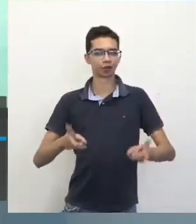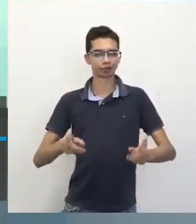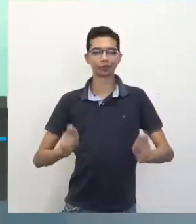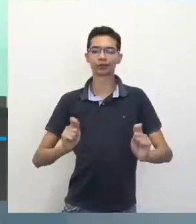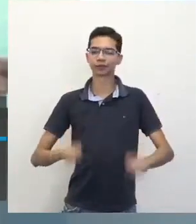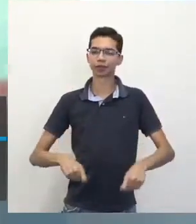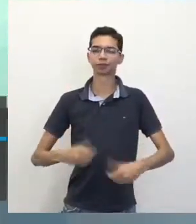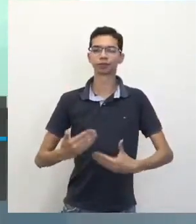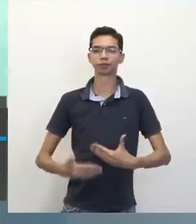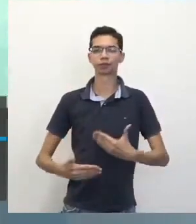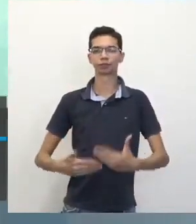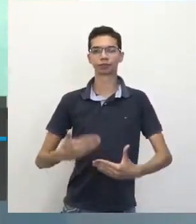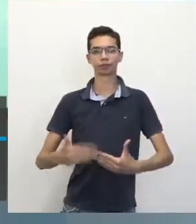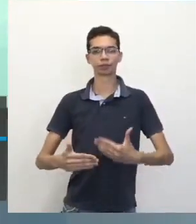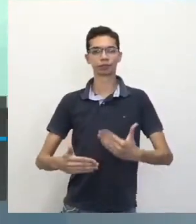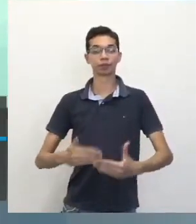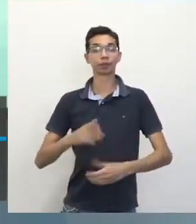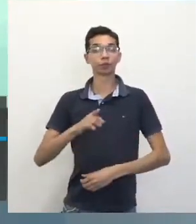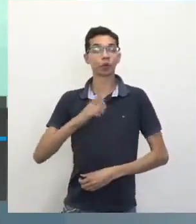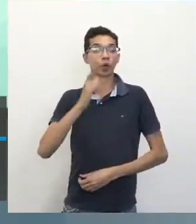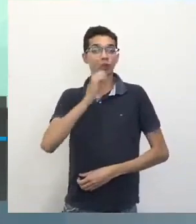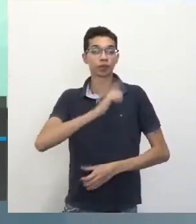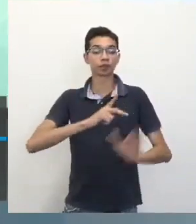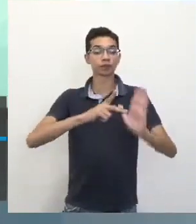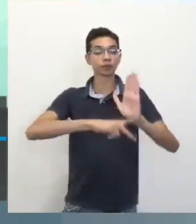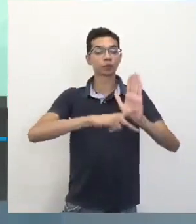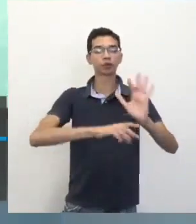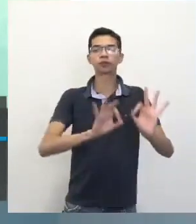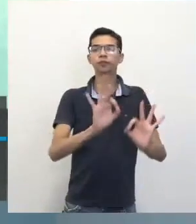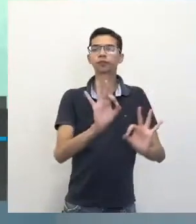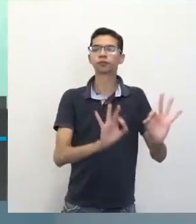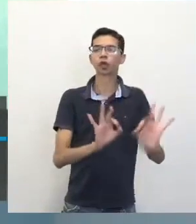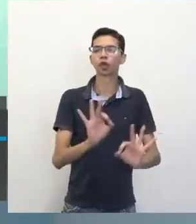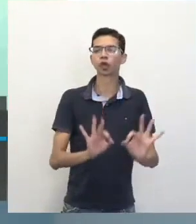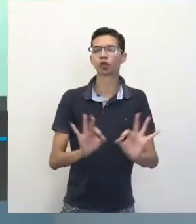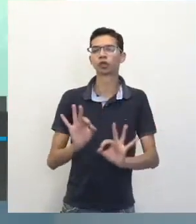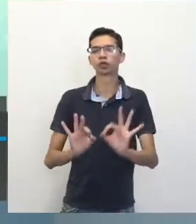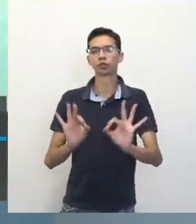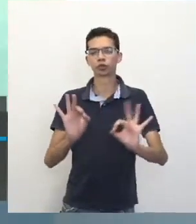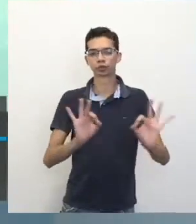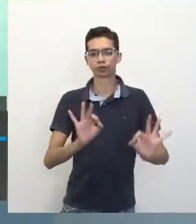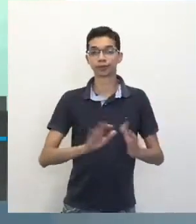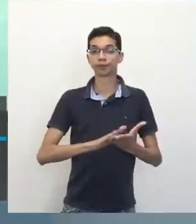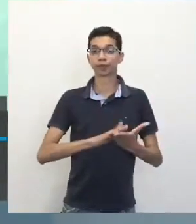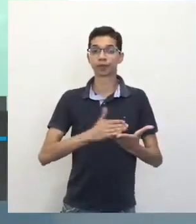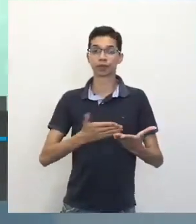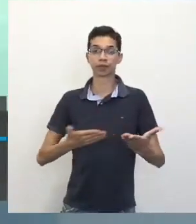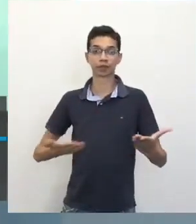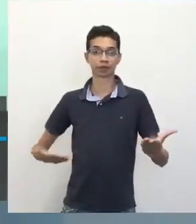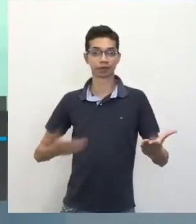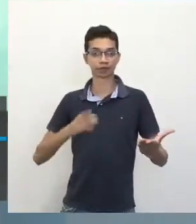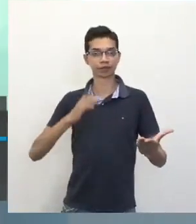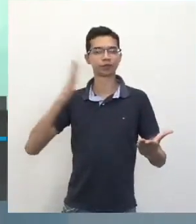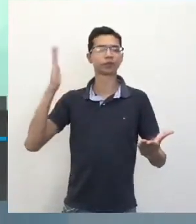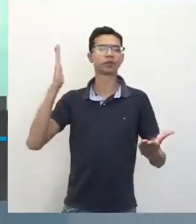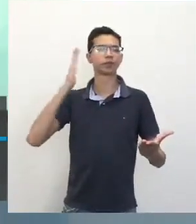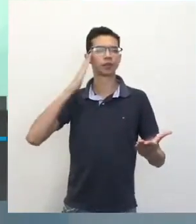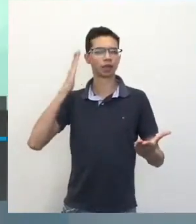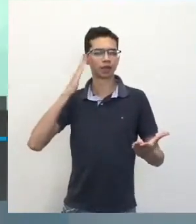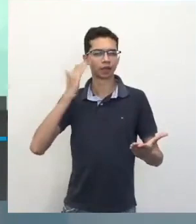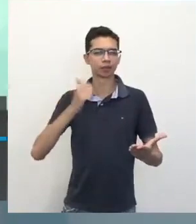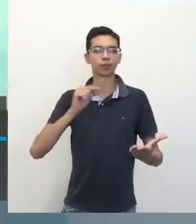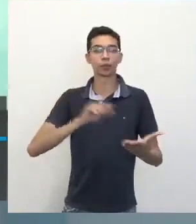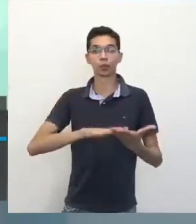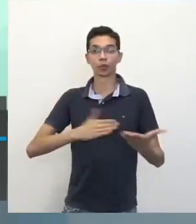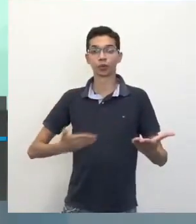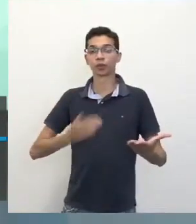etapas e começar a montar o seu projeto mesmo final, né? Aquela redação, né, que a gente sabe que é a redação normativa,